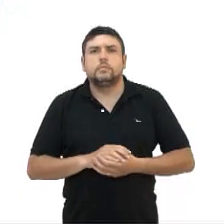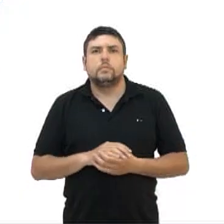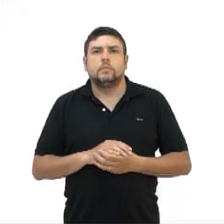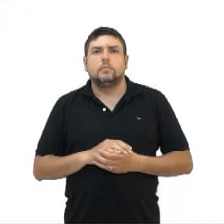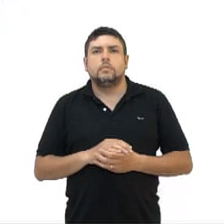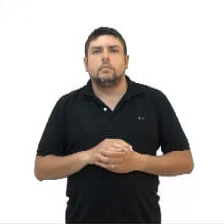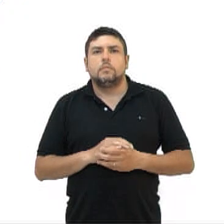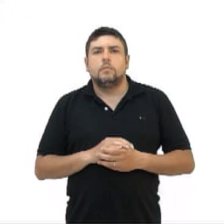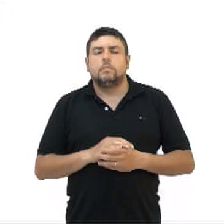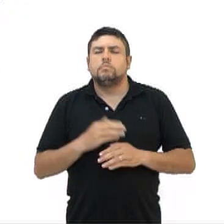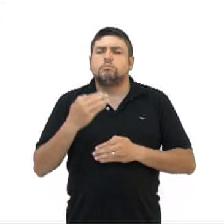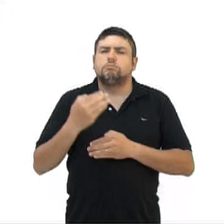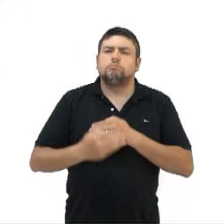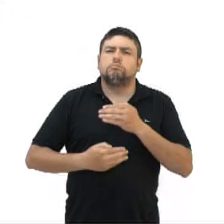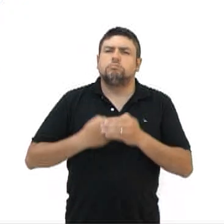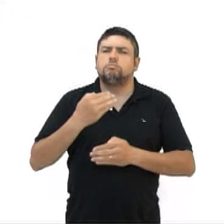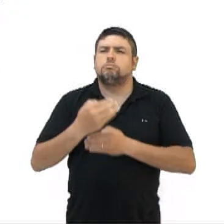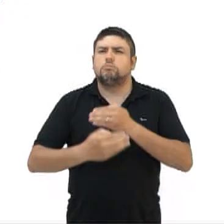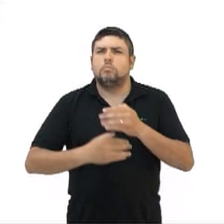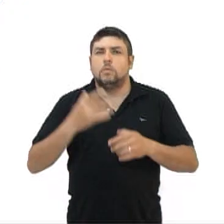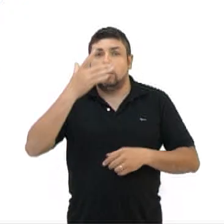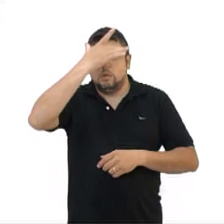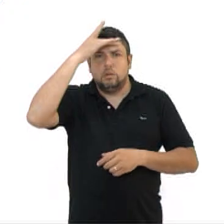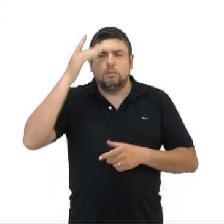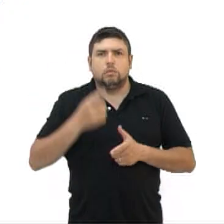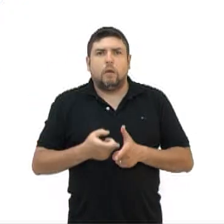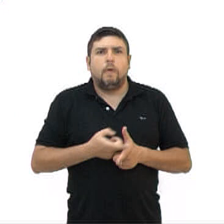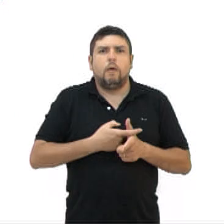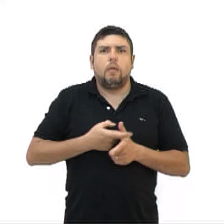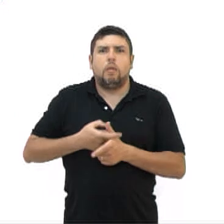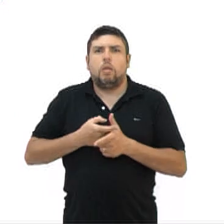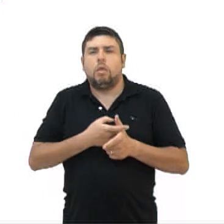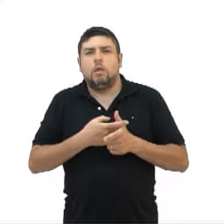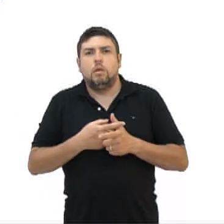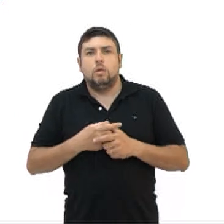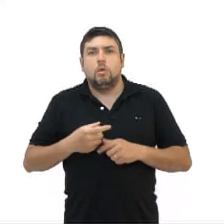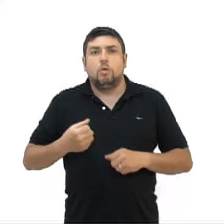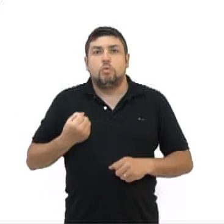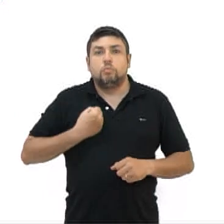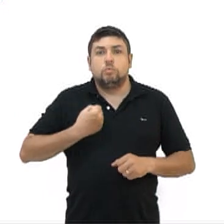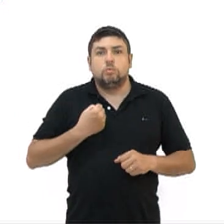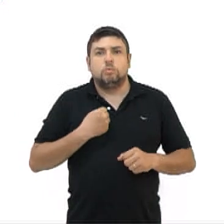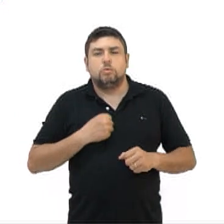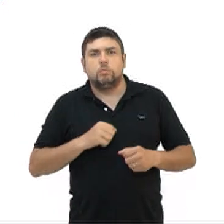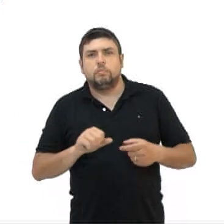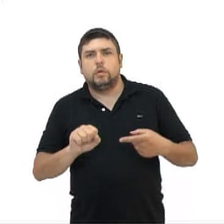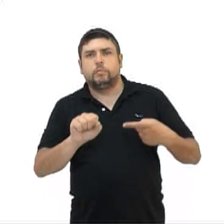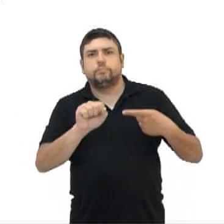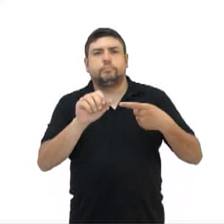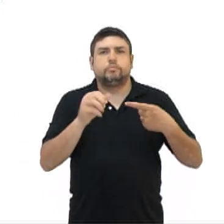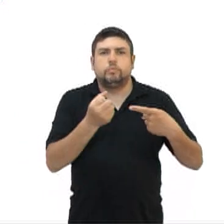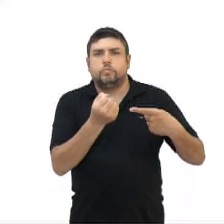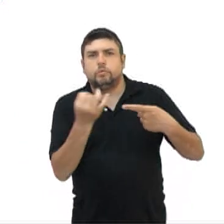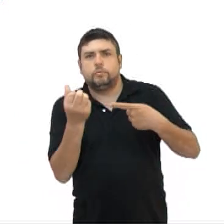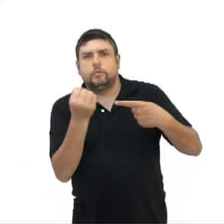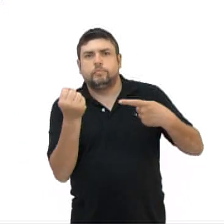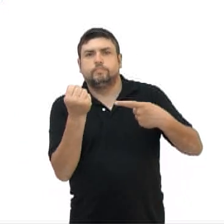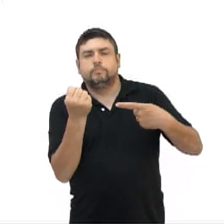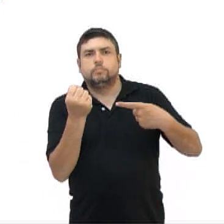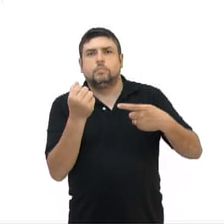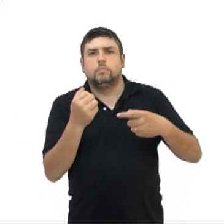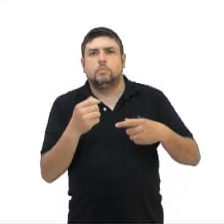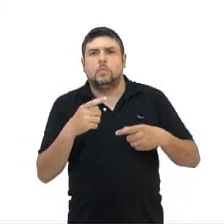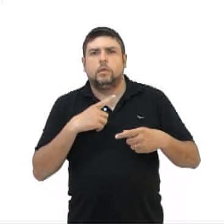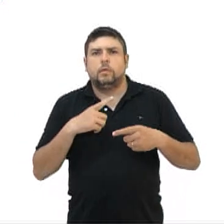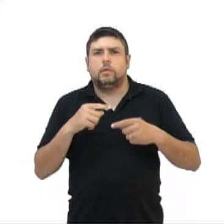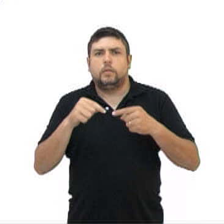as pessoas foram adquirindo dívidas e os números passaram a ficar negativos, certo? Daí nós temos temperaturas negativas, altitudes